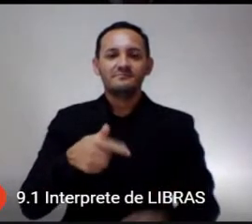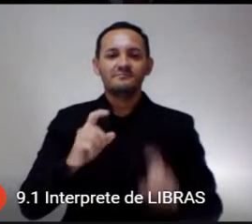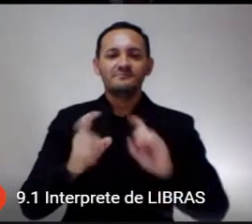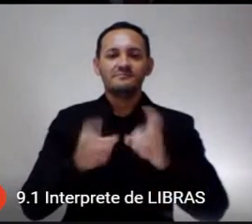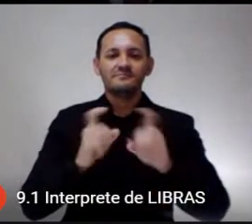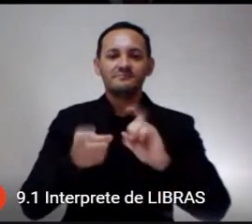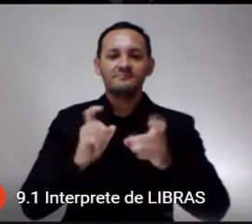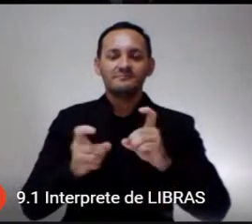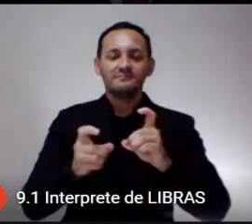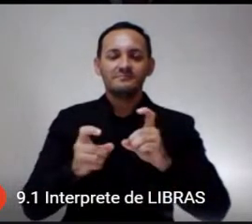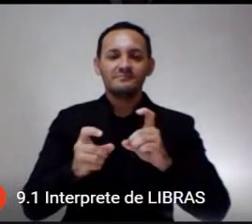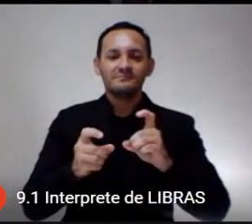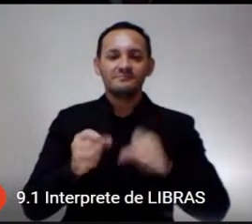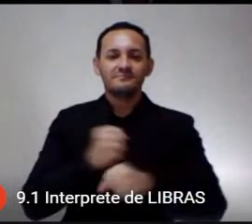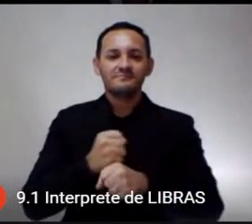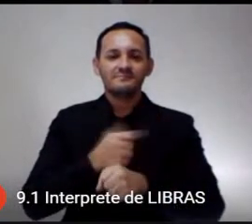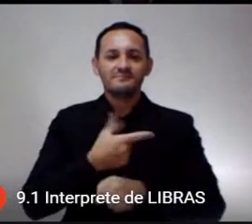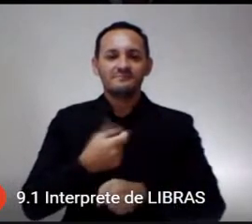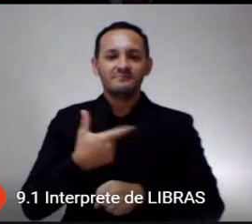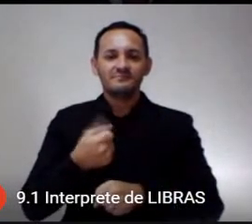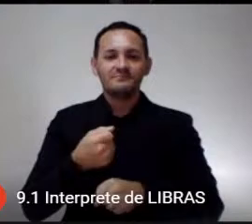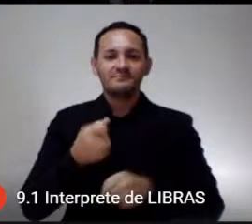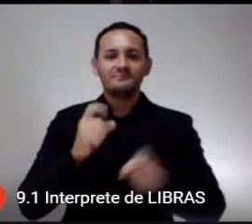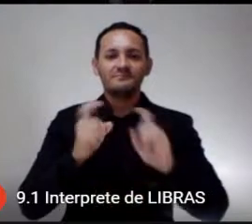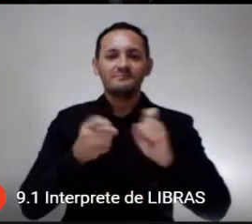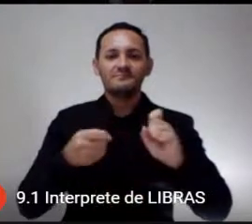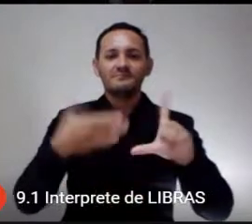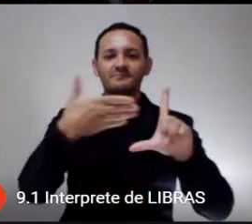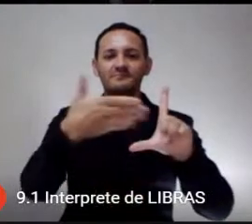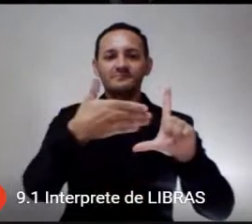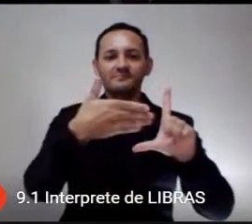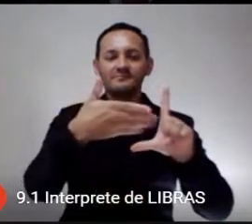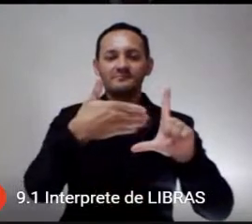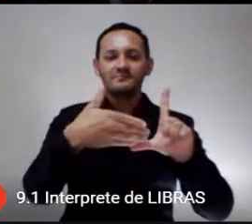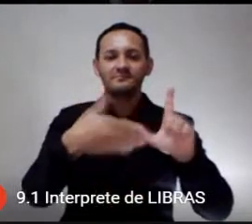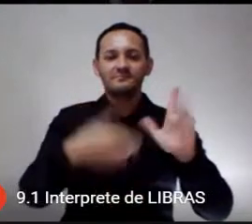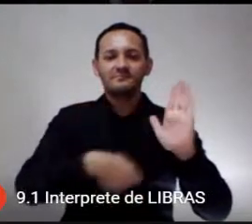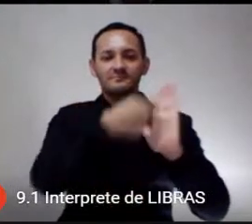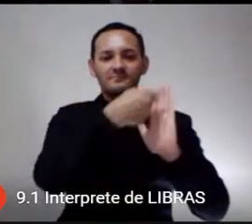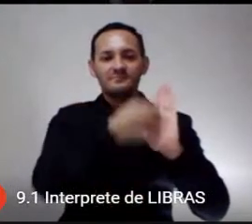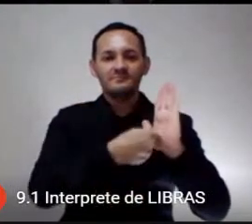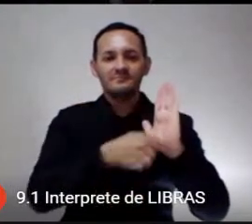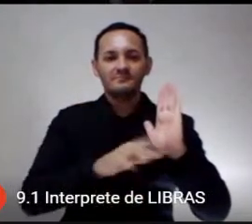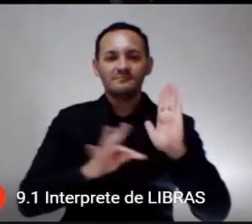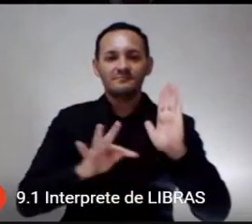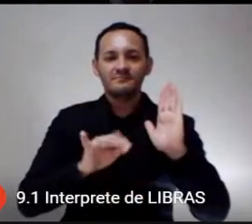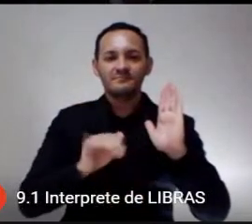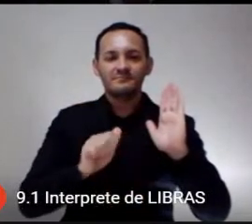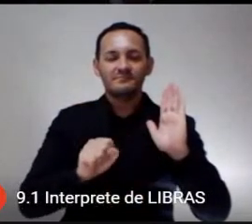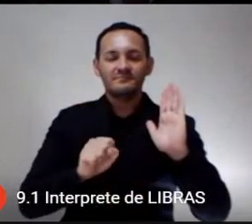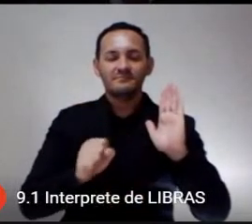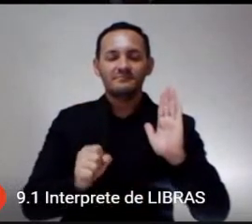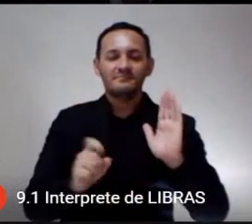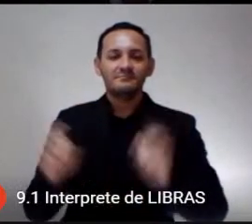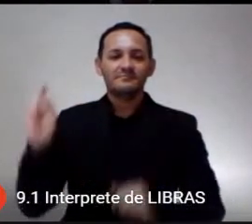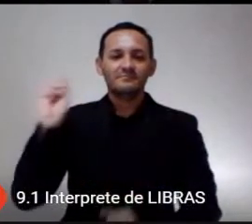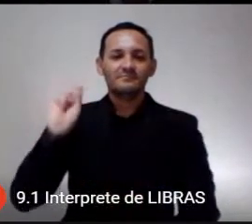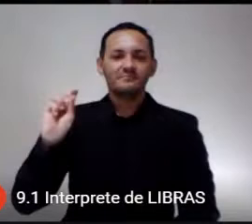videoconferência. Indago dos meus pares se há alguma observação com relação à ata da sessão anterior, a